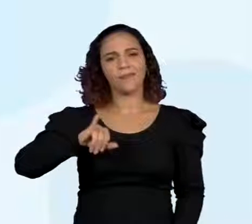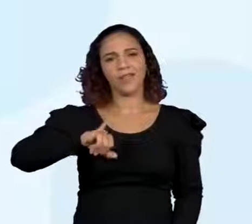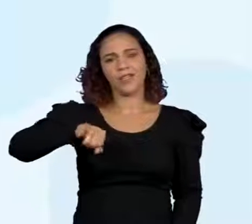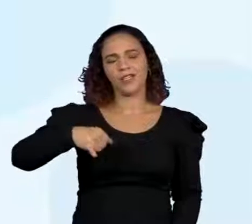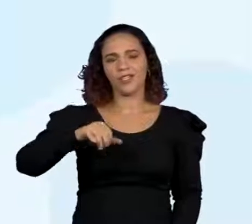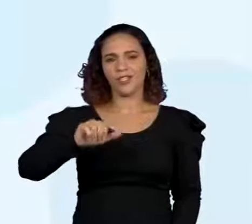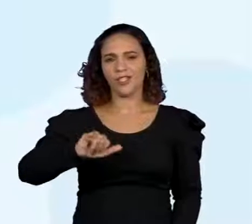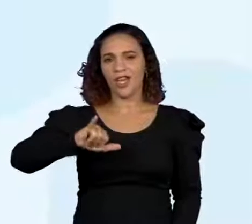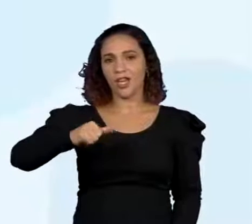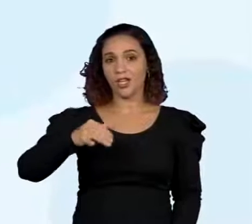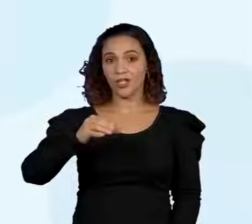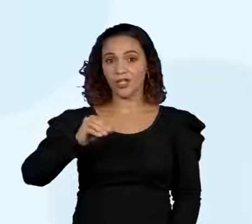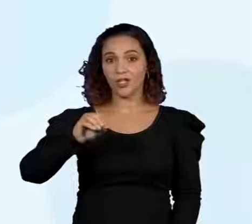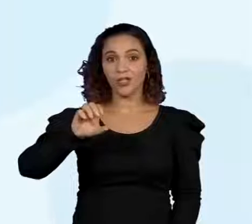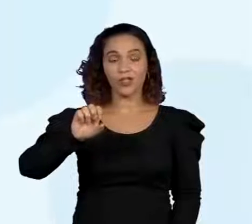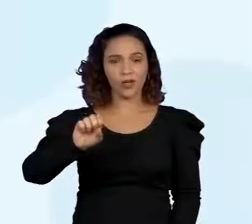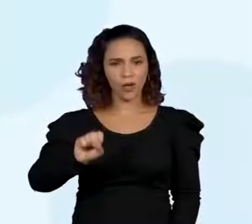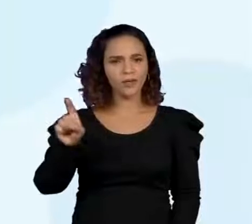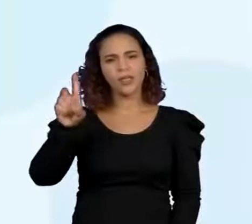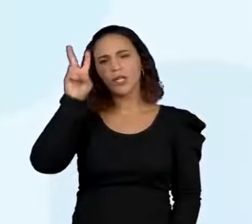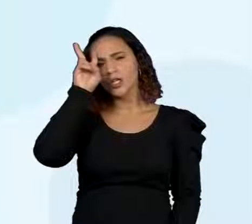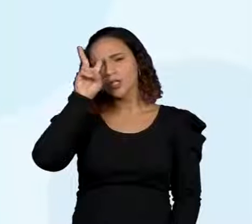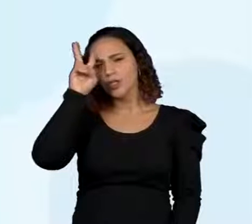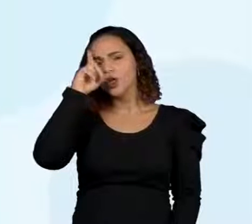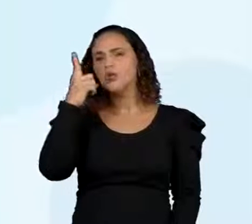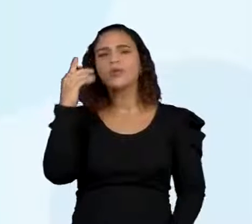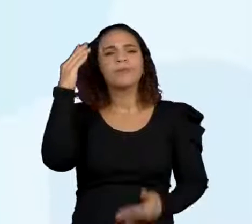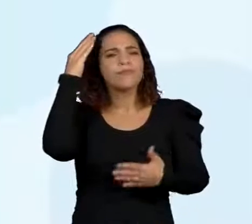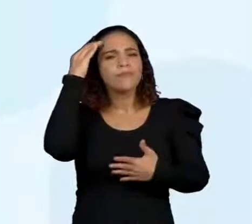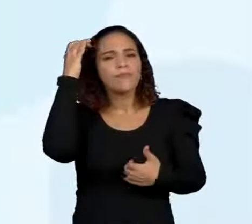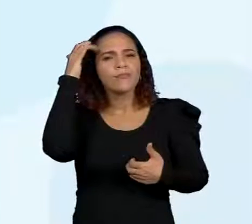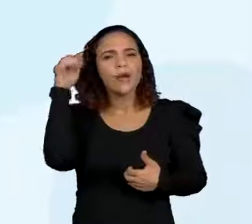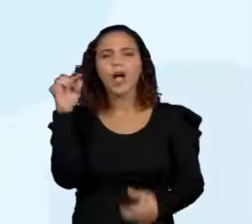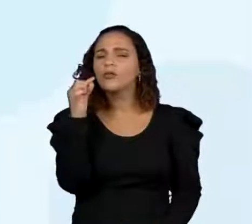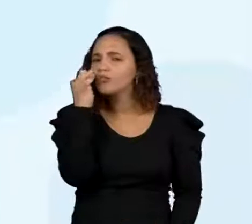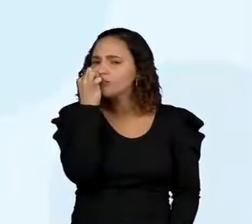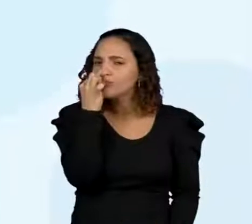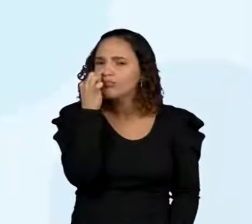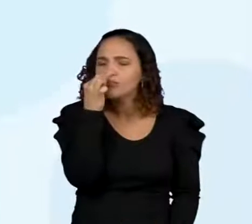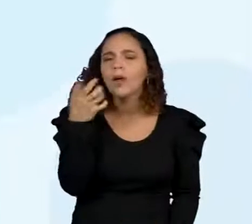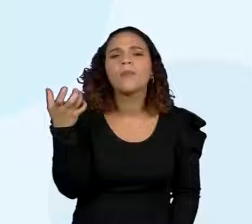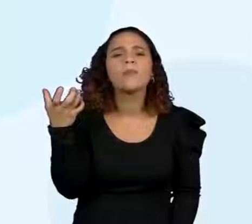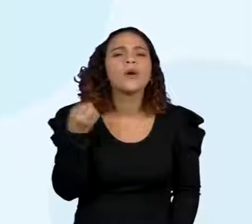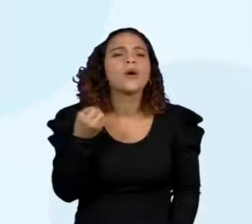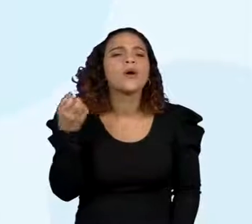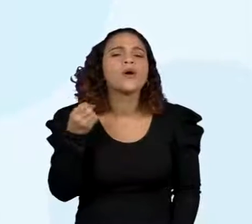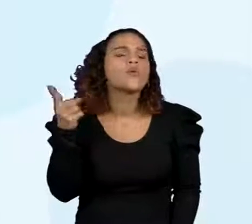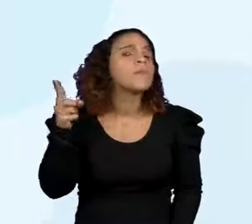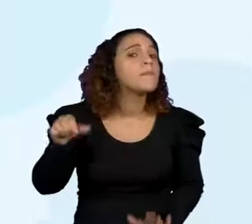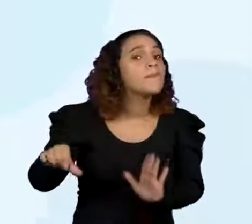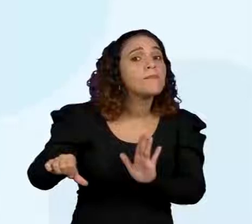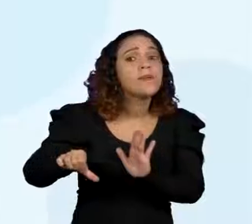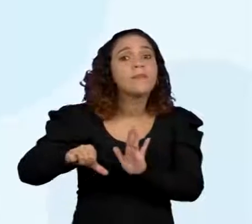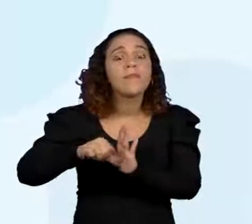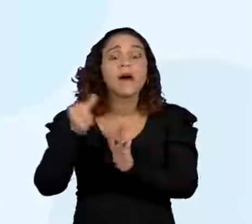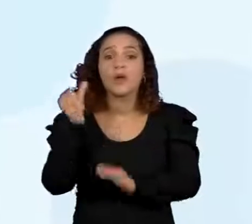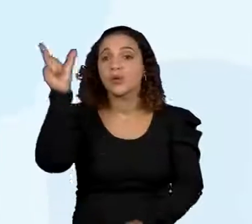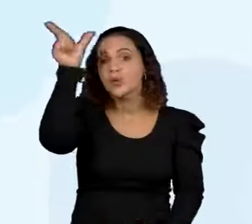uma história que foi um macaquinho de nariz branco quem fez a primeira viagem à